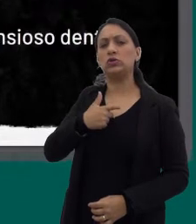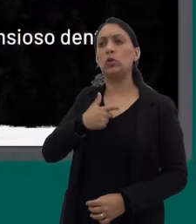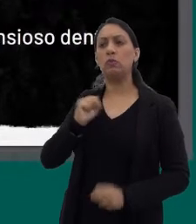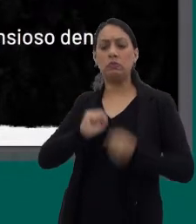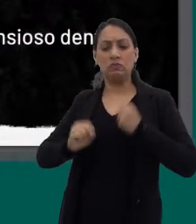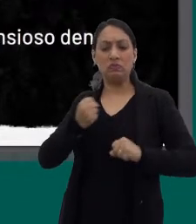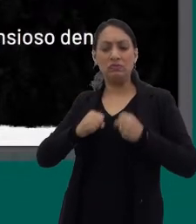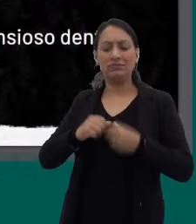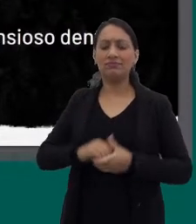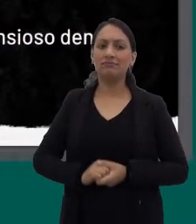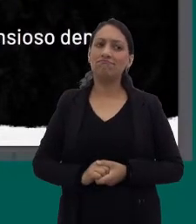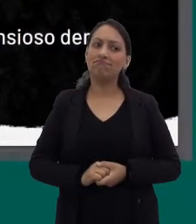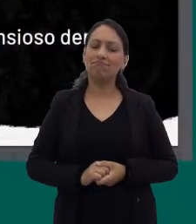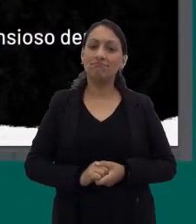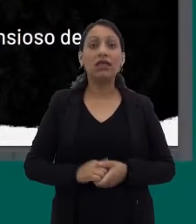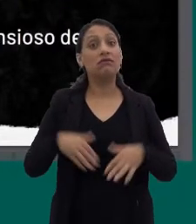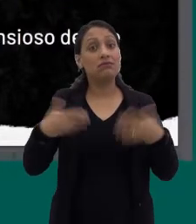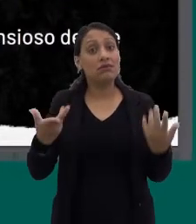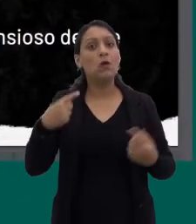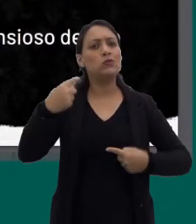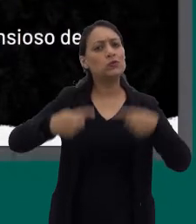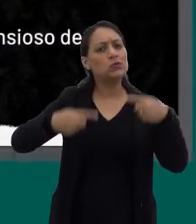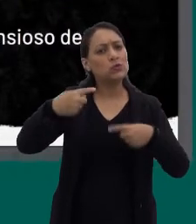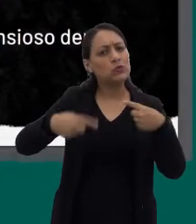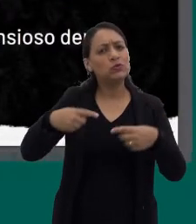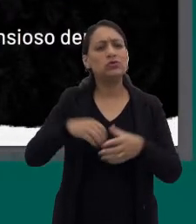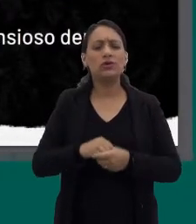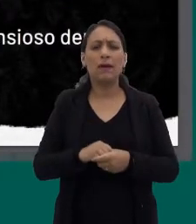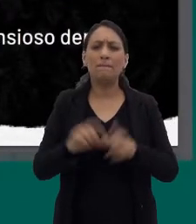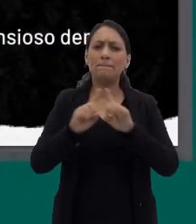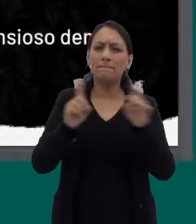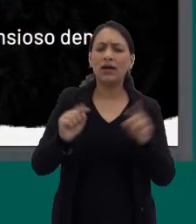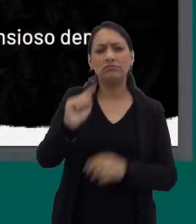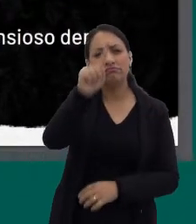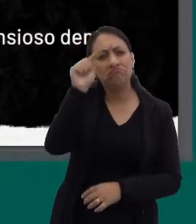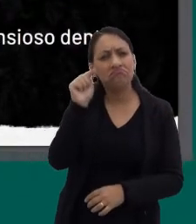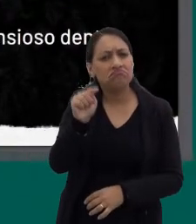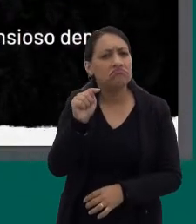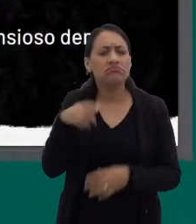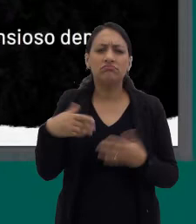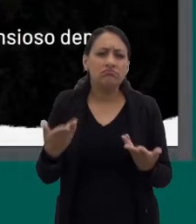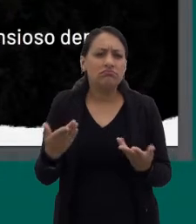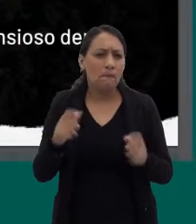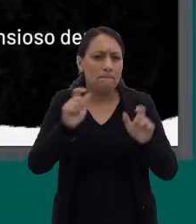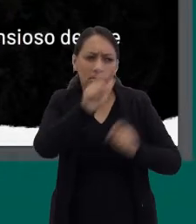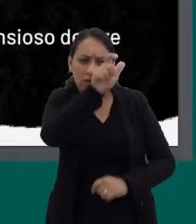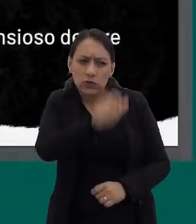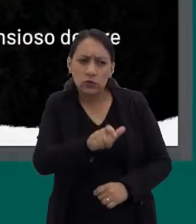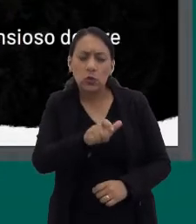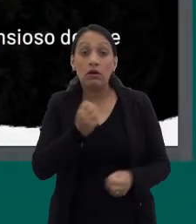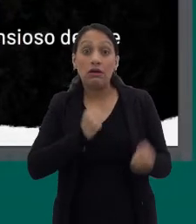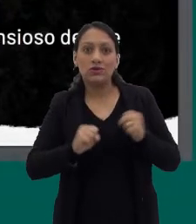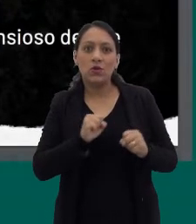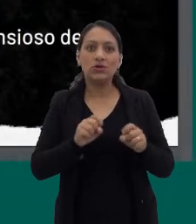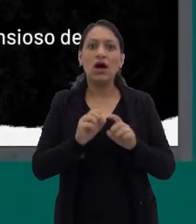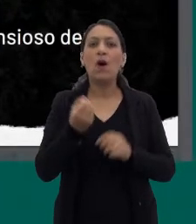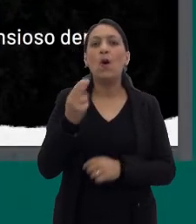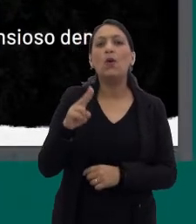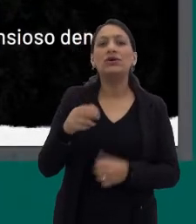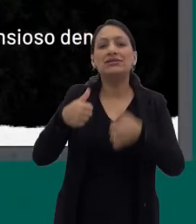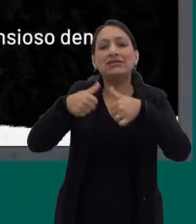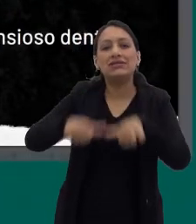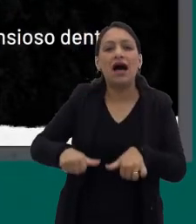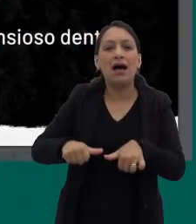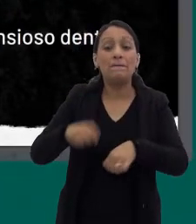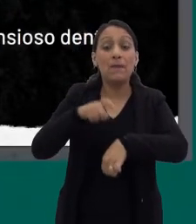né? E aí a gente foi discutindo entre a gente, mas será que são pessoas ansiosas ou estão ansiosas?